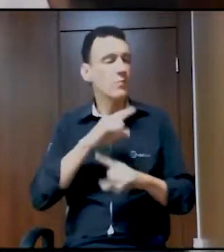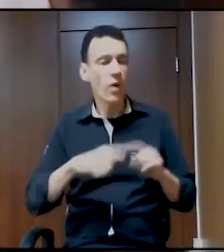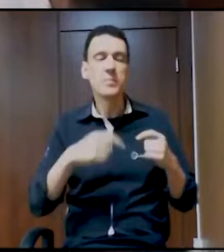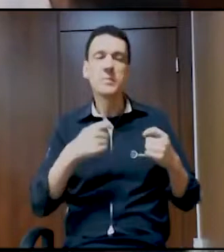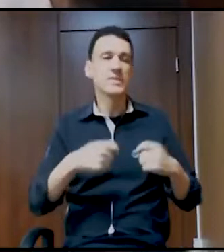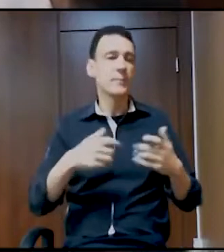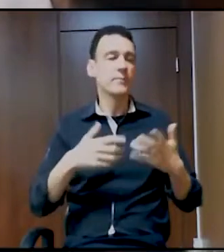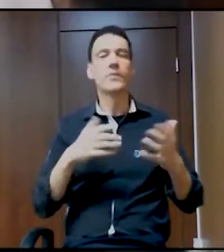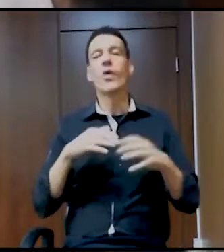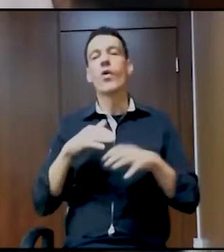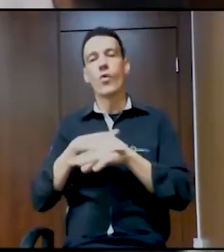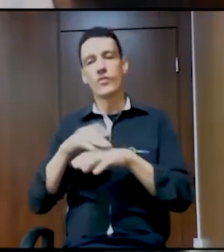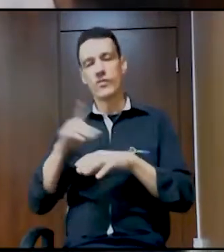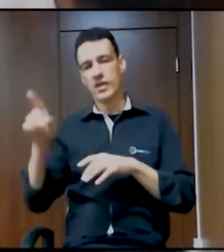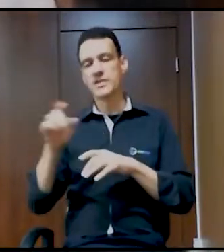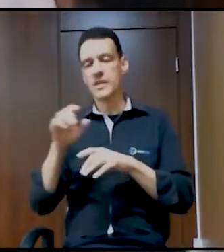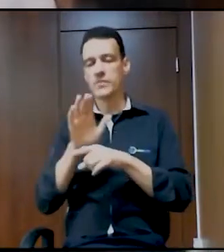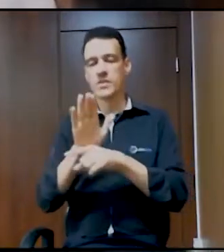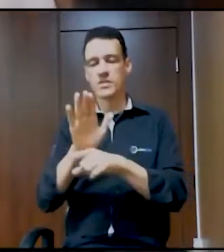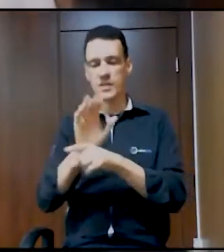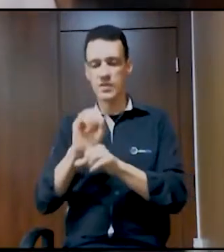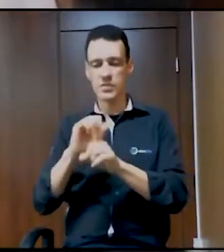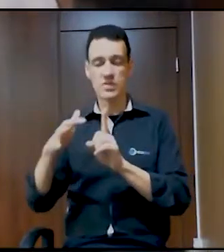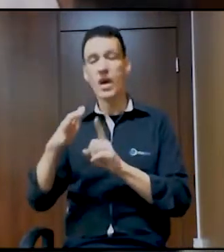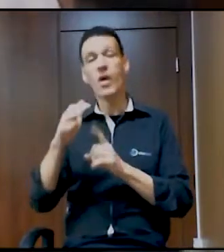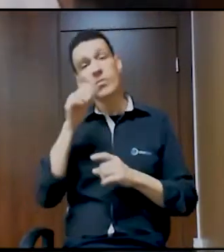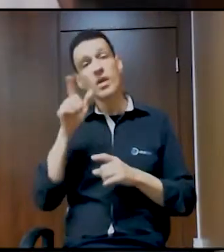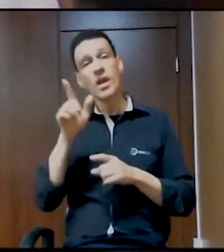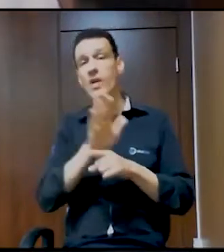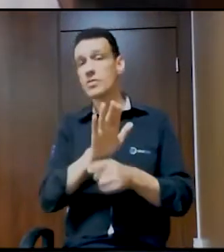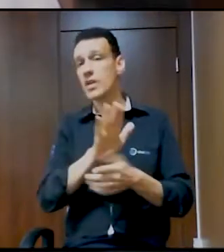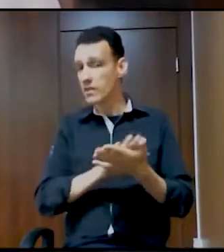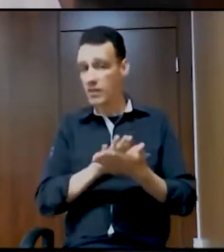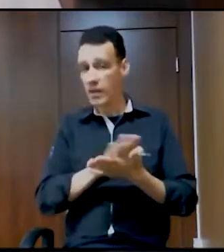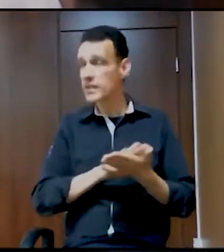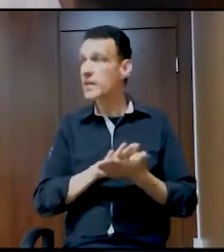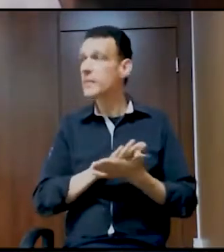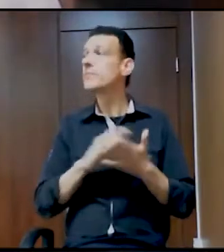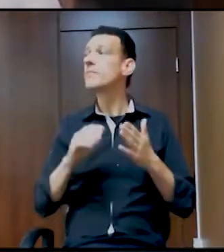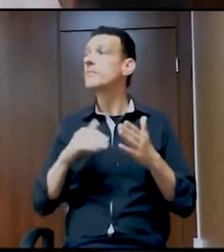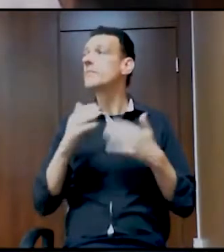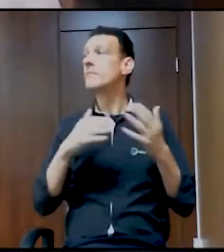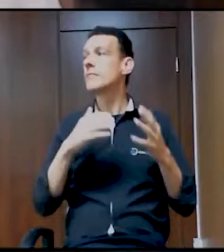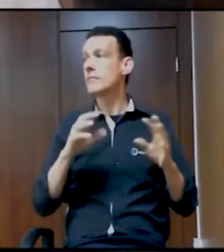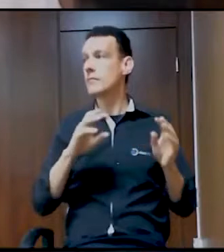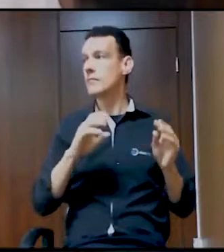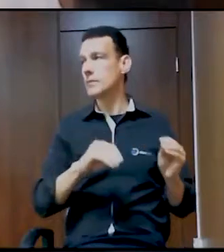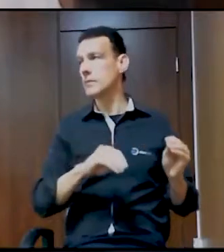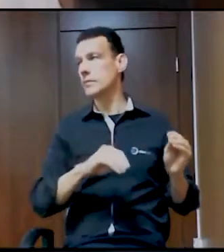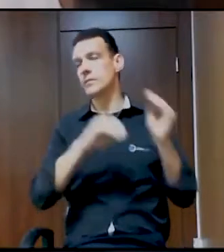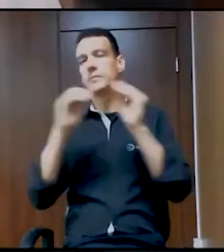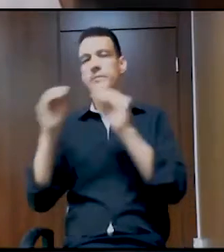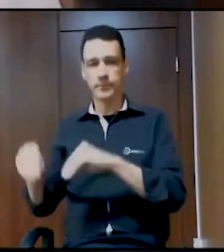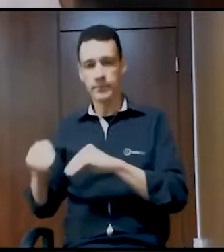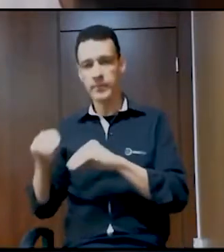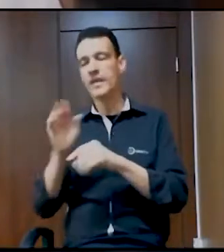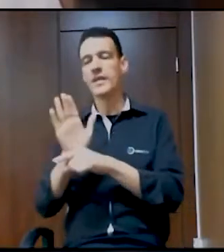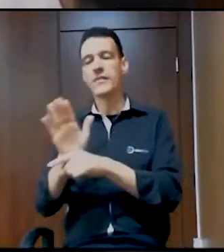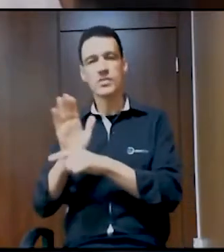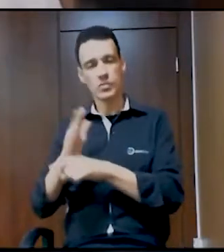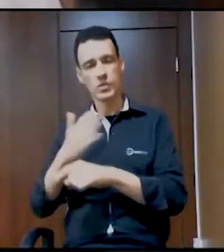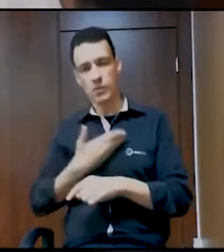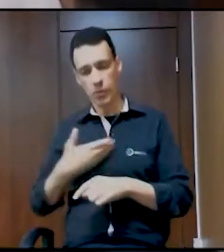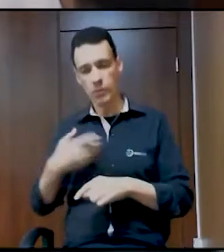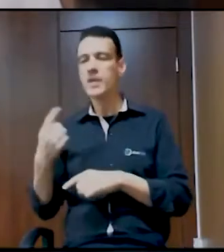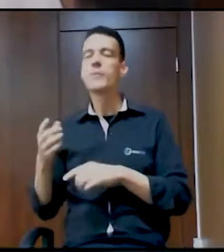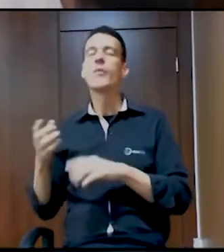assistente social que tem no consultório na rua, sabe que ela fez nada. Depois jogou a gente veio fomos para a defensoria. A defensoria jogou a